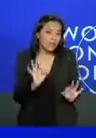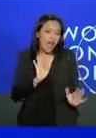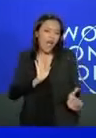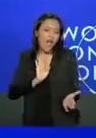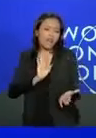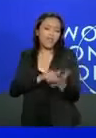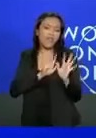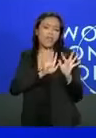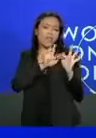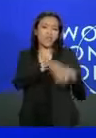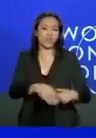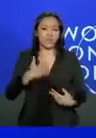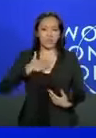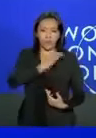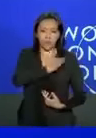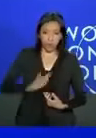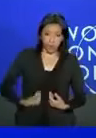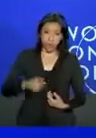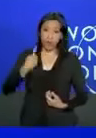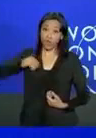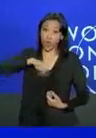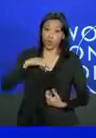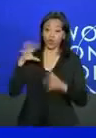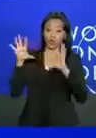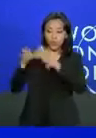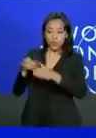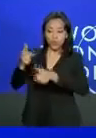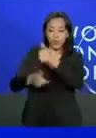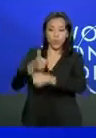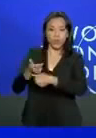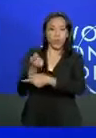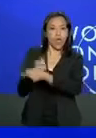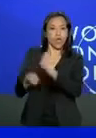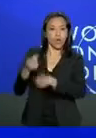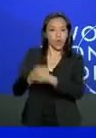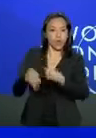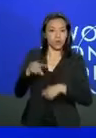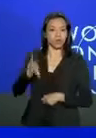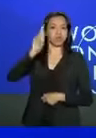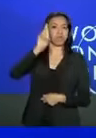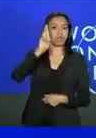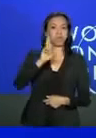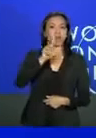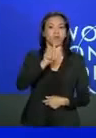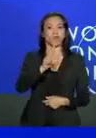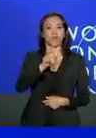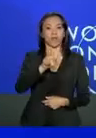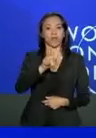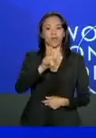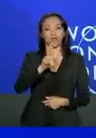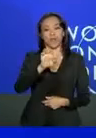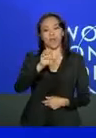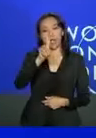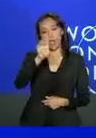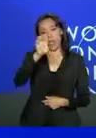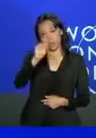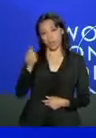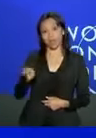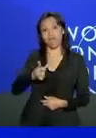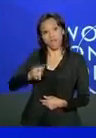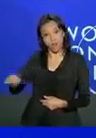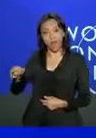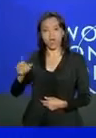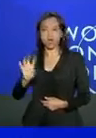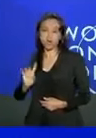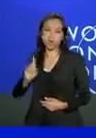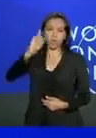do meu mandato, nossa equipe econômica, liderada pelo ministro Paulo Guedes, nos colocará no ranking dos 50